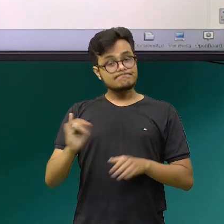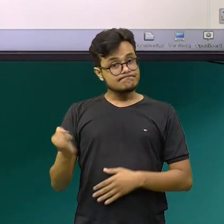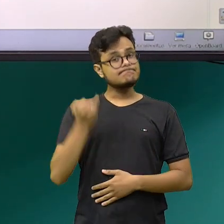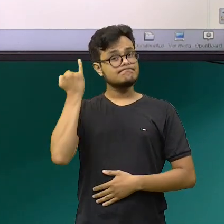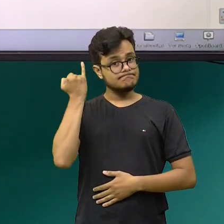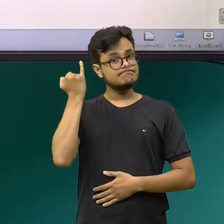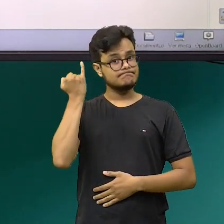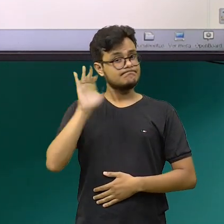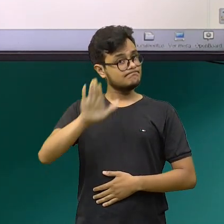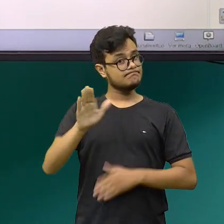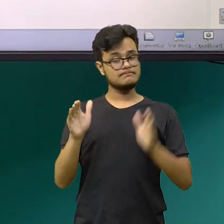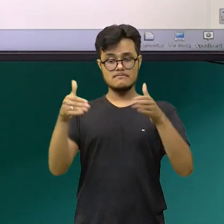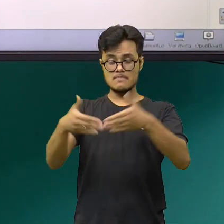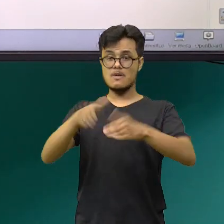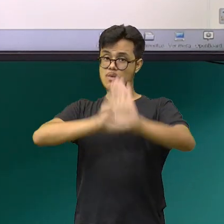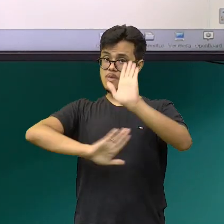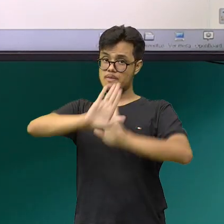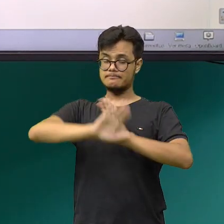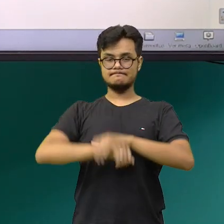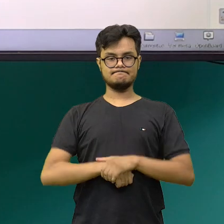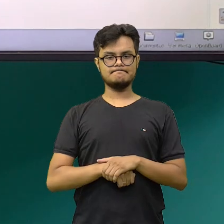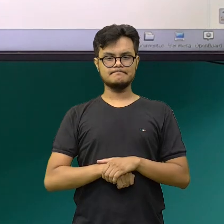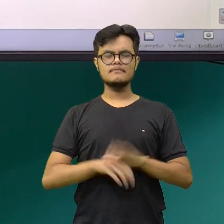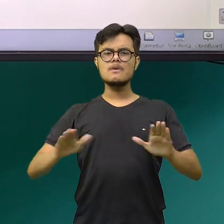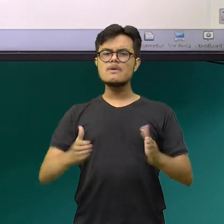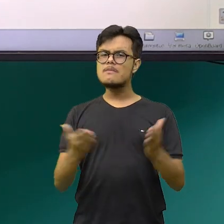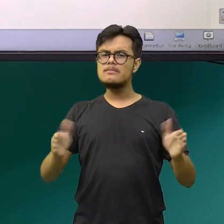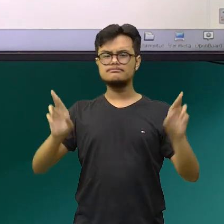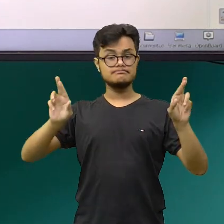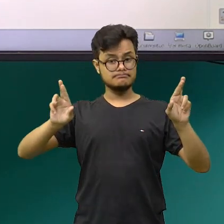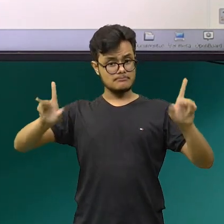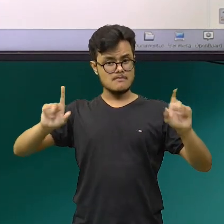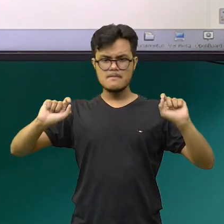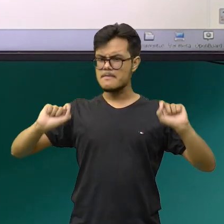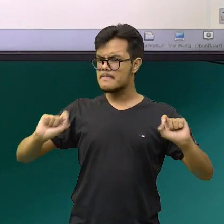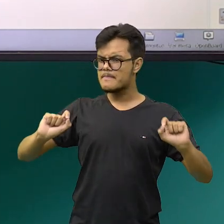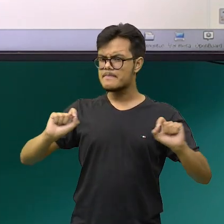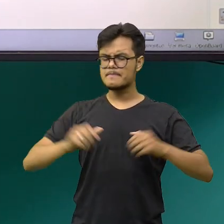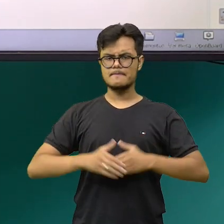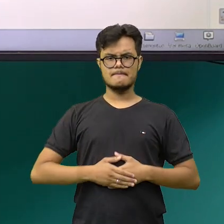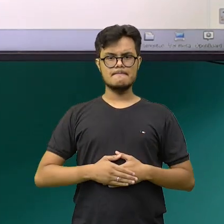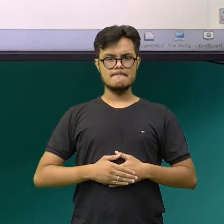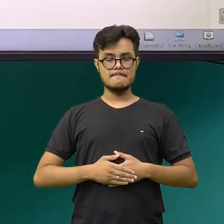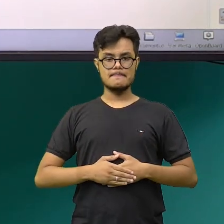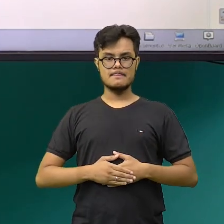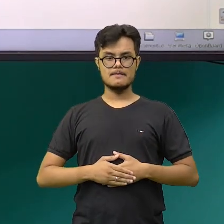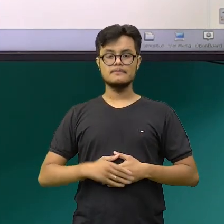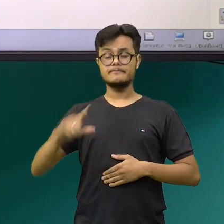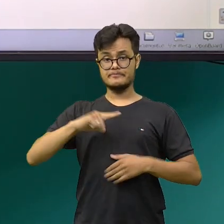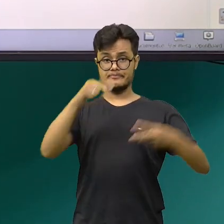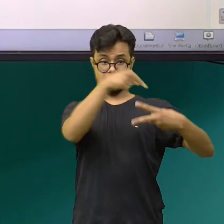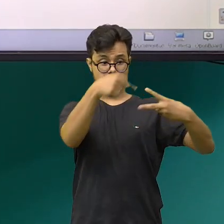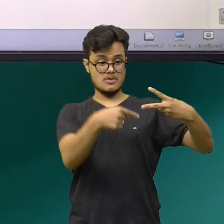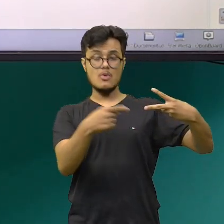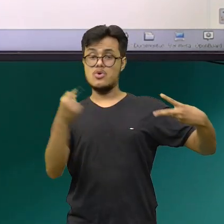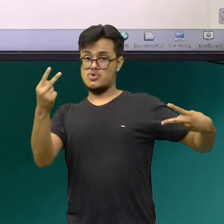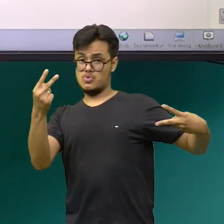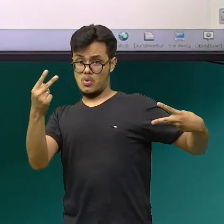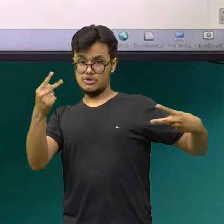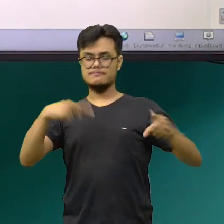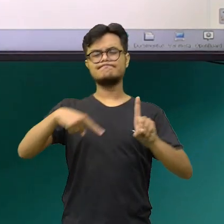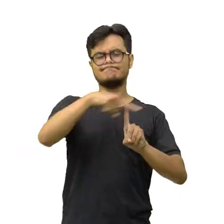importante ela é. Vamos então aprender a diferenciar, tá? Essa doença. Nós temos dois tipos de